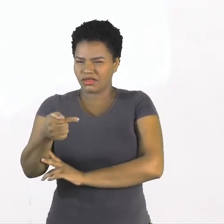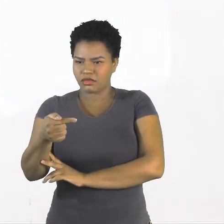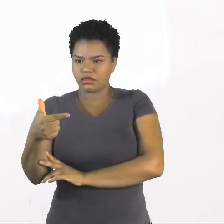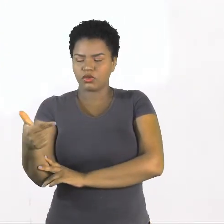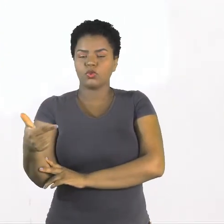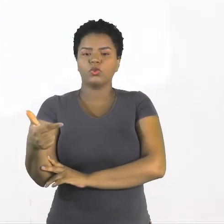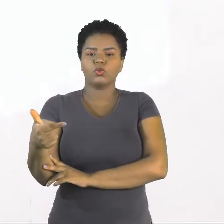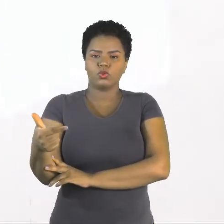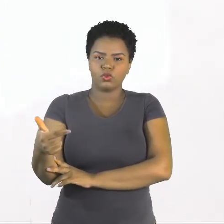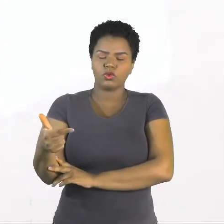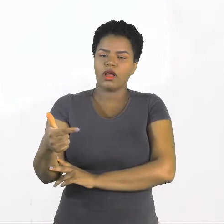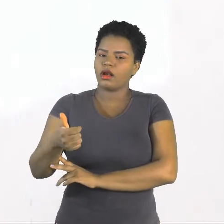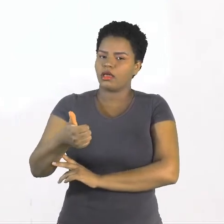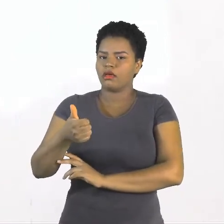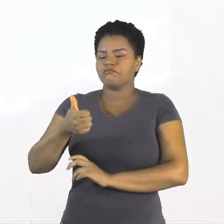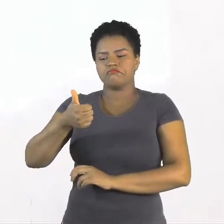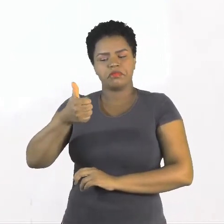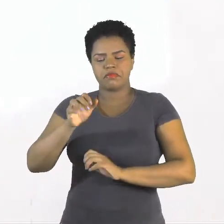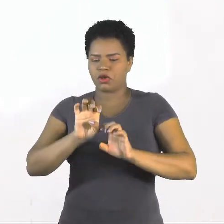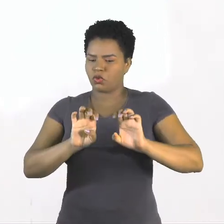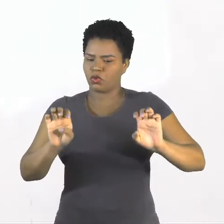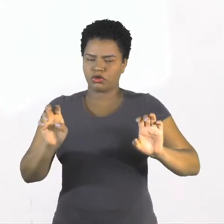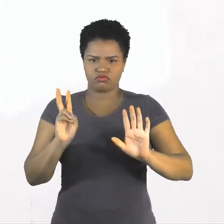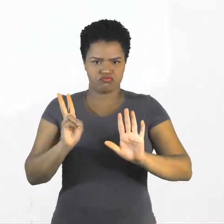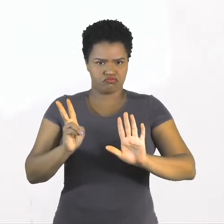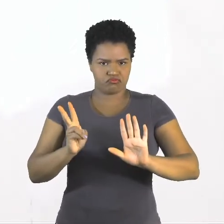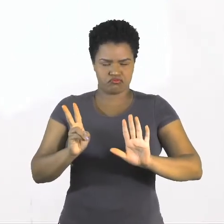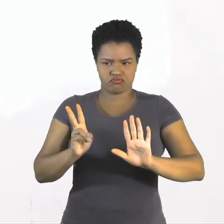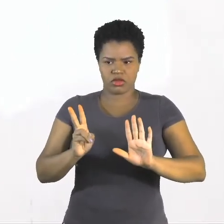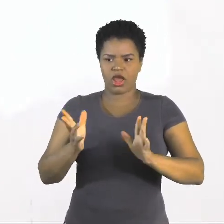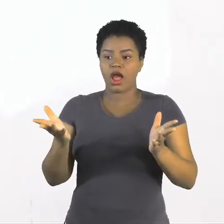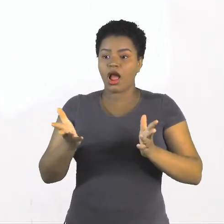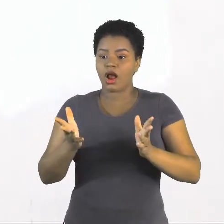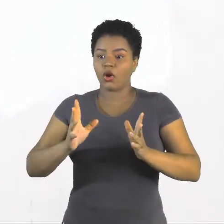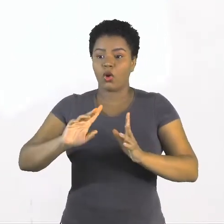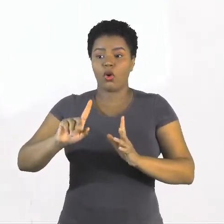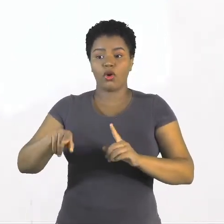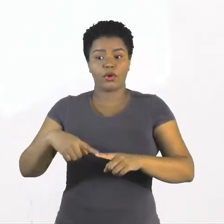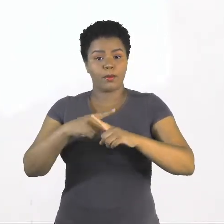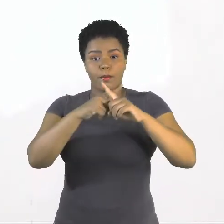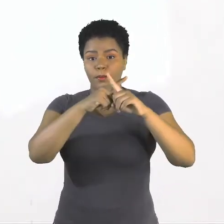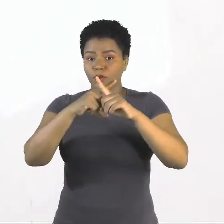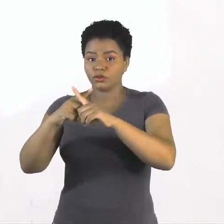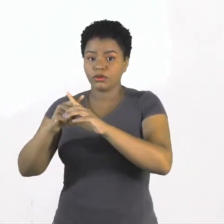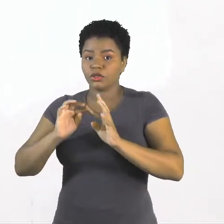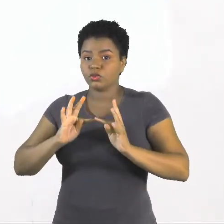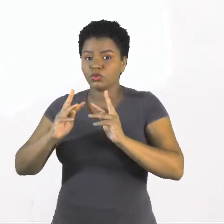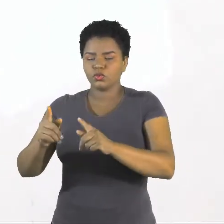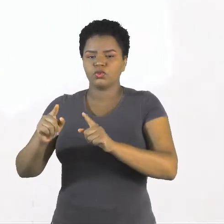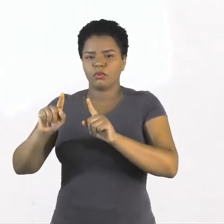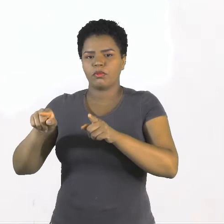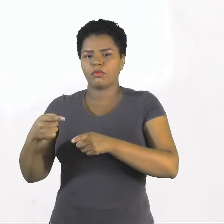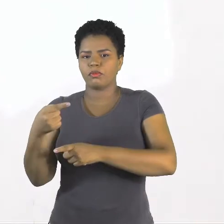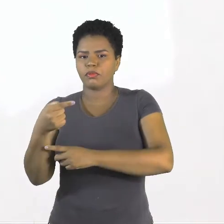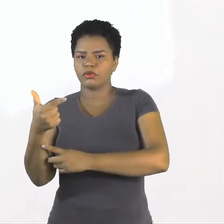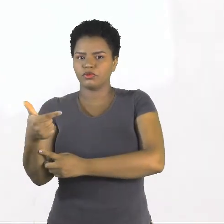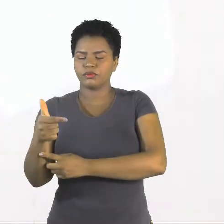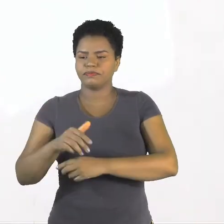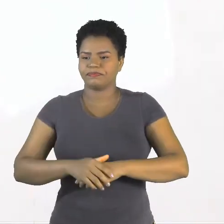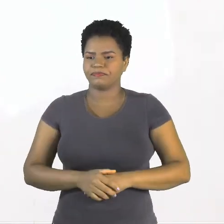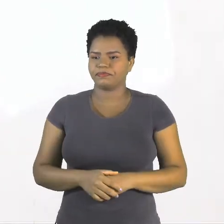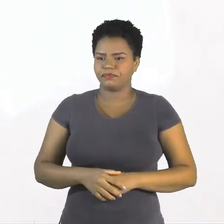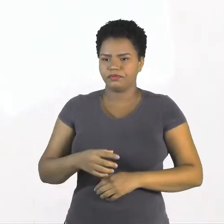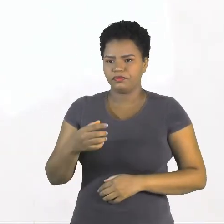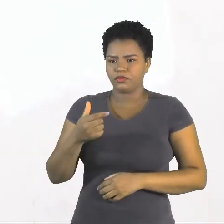e vou trabalhar com a segunda, multiplicar todo mundo por menos 2. Olha o que vai acontecer. 2 vezes